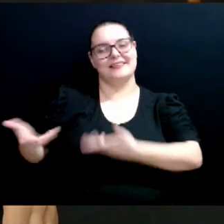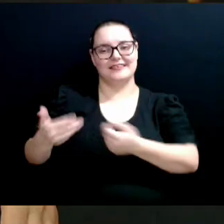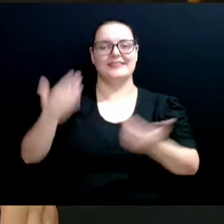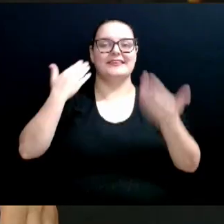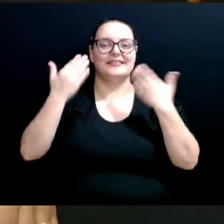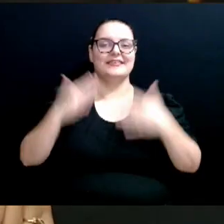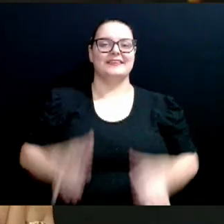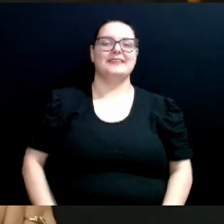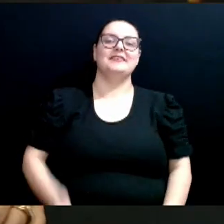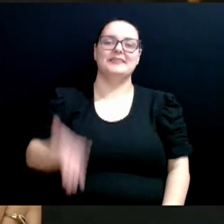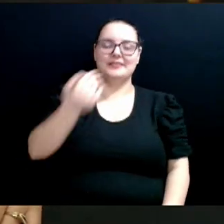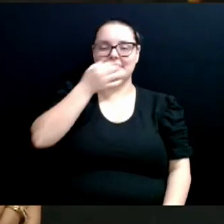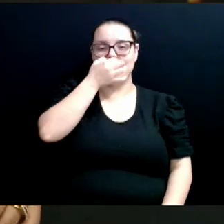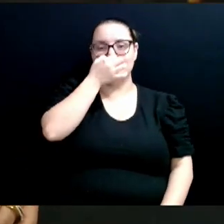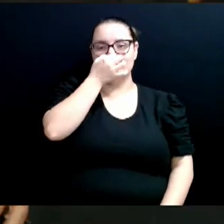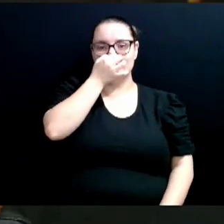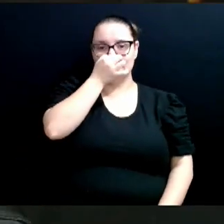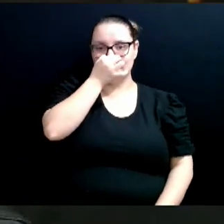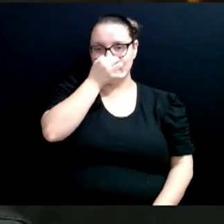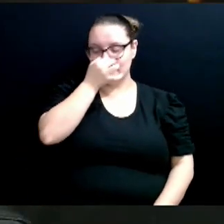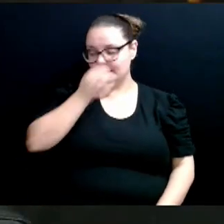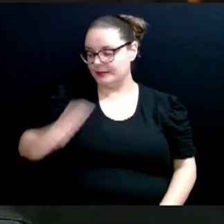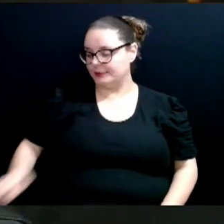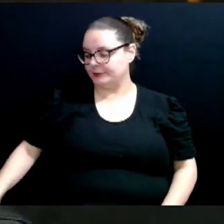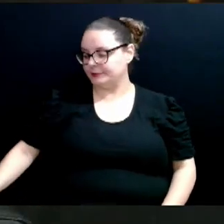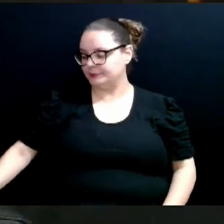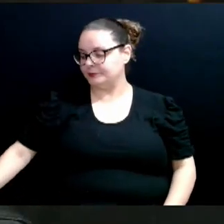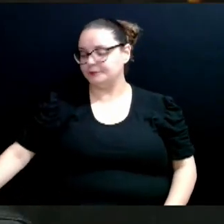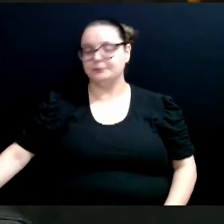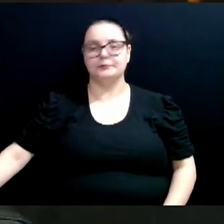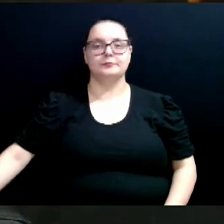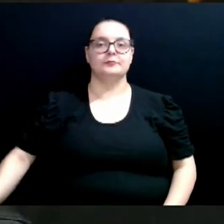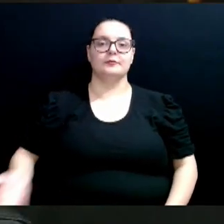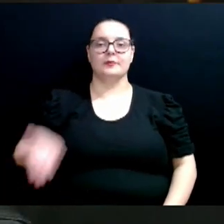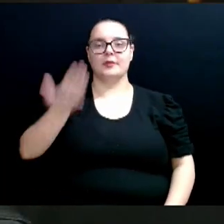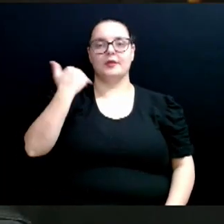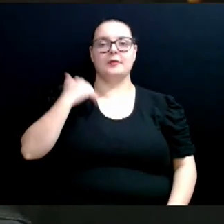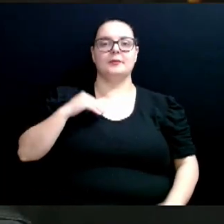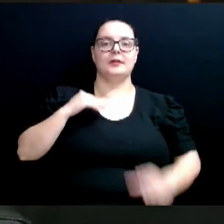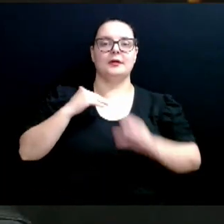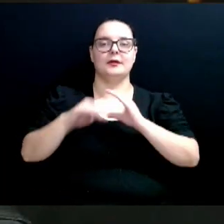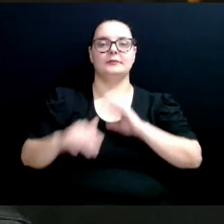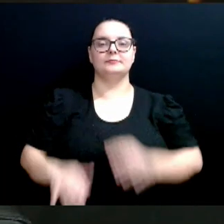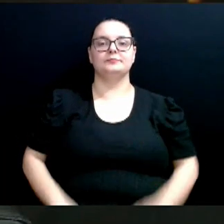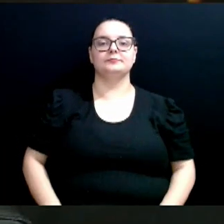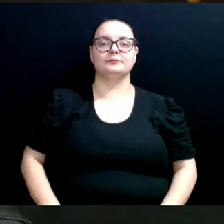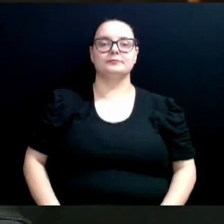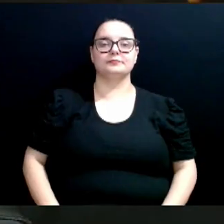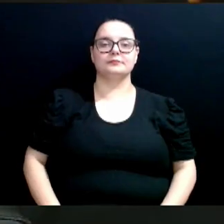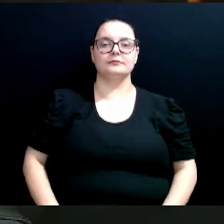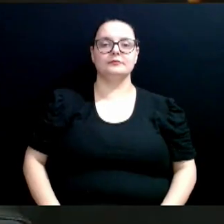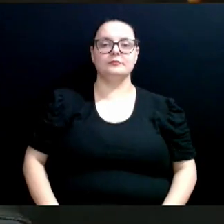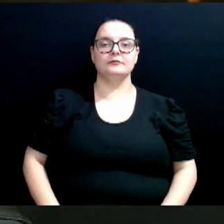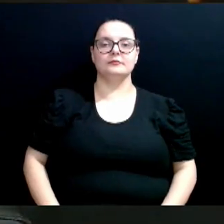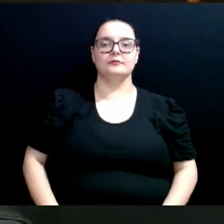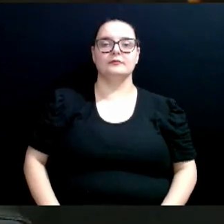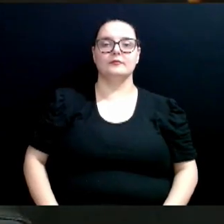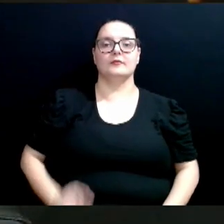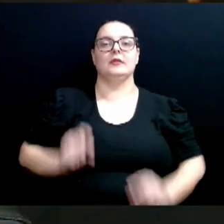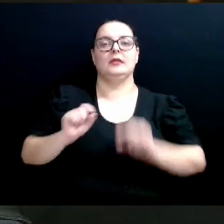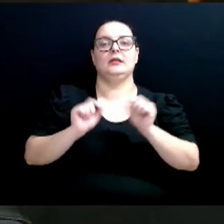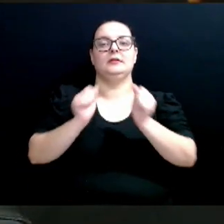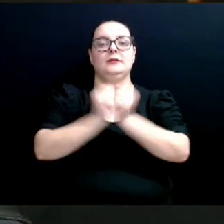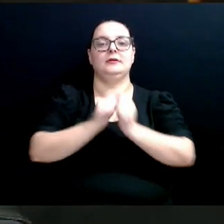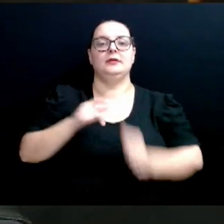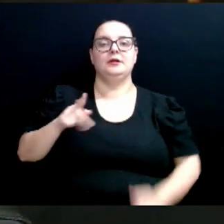lá, 8h54. Pode mandar a produção? Manda ver pra gente aí, quero saber quem tá conosco. A Patrícia